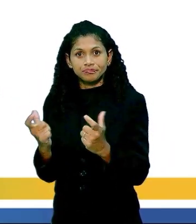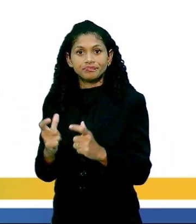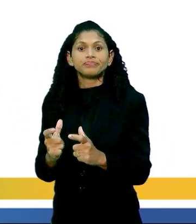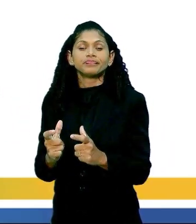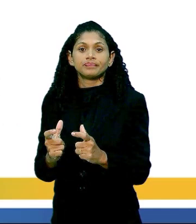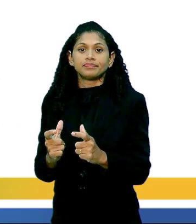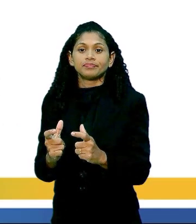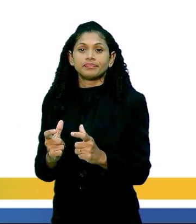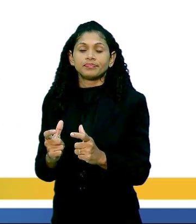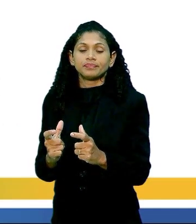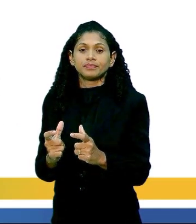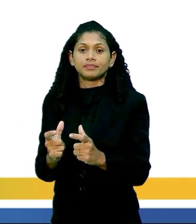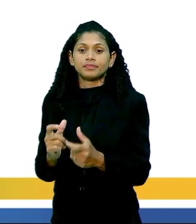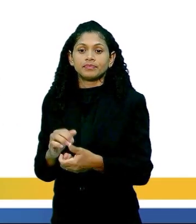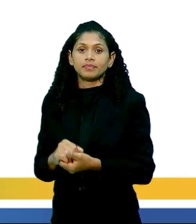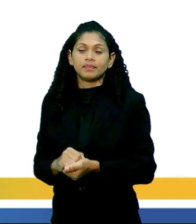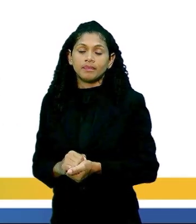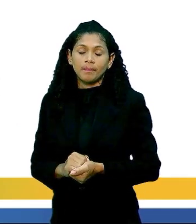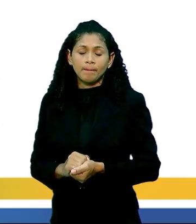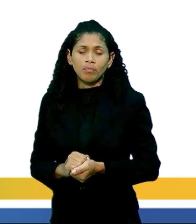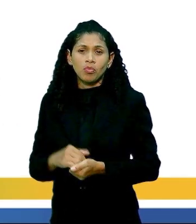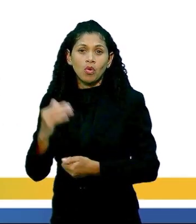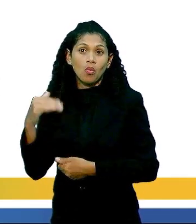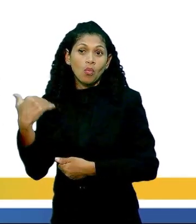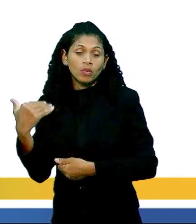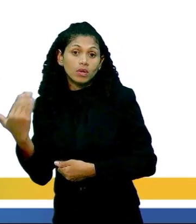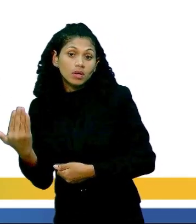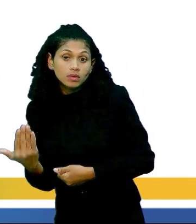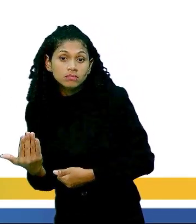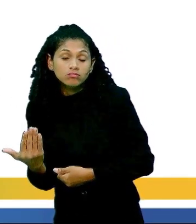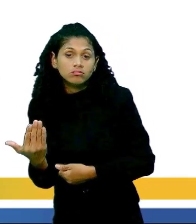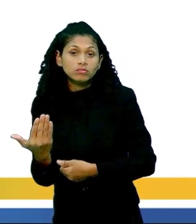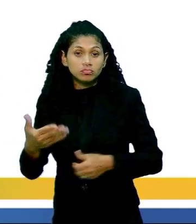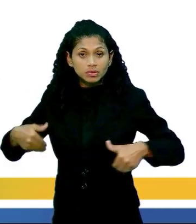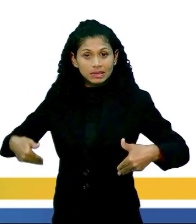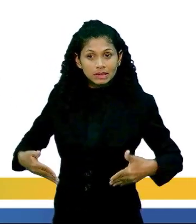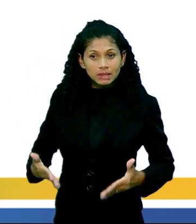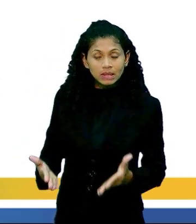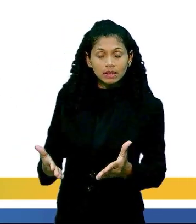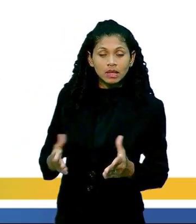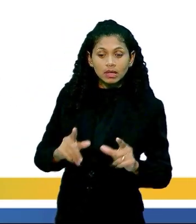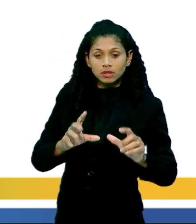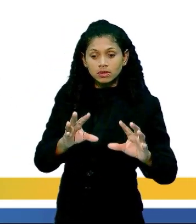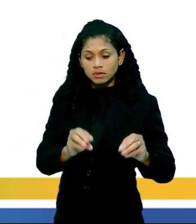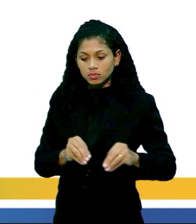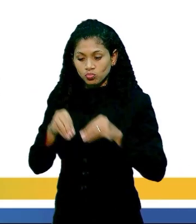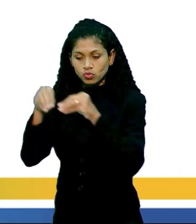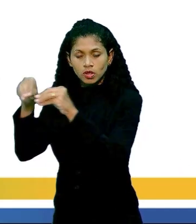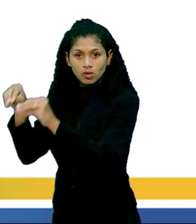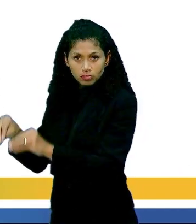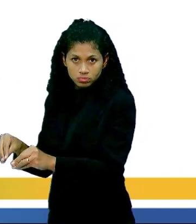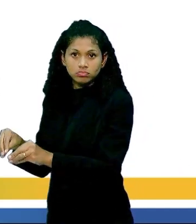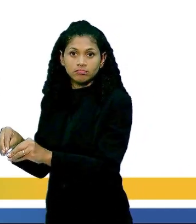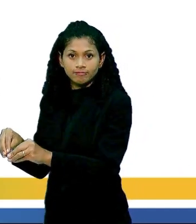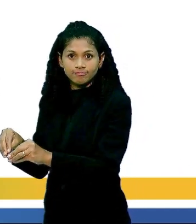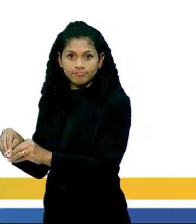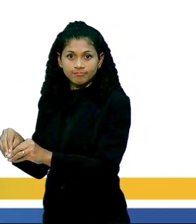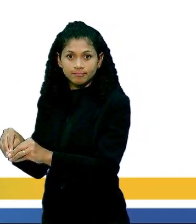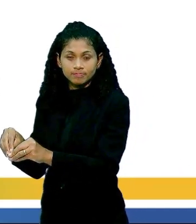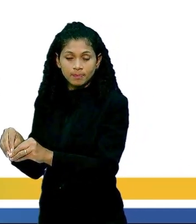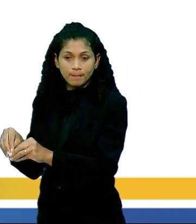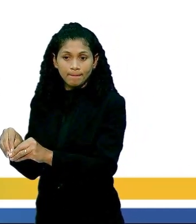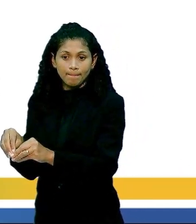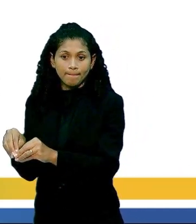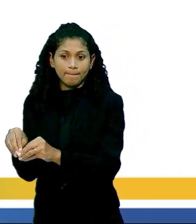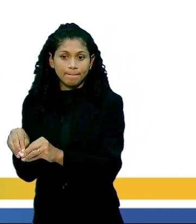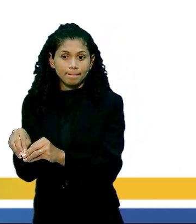está decrescendo. E quando natalidade mais imigração for igual a mortalidade mais emigração,